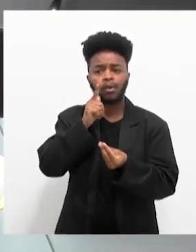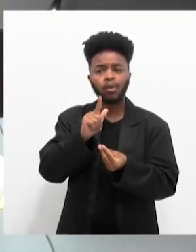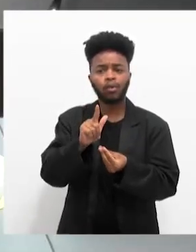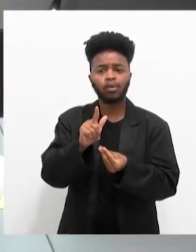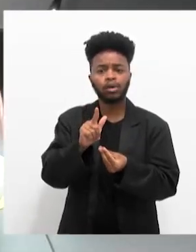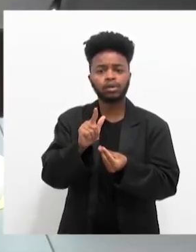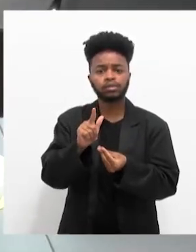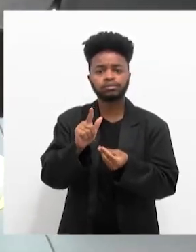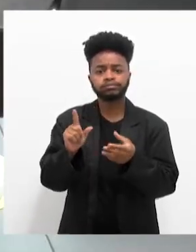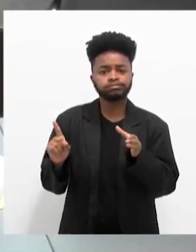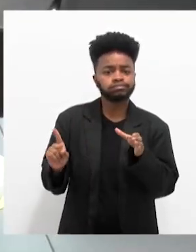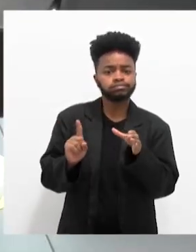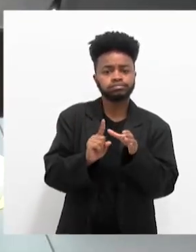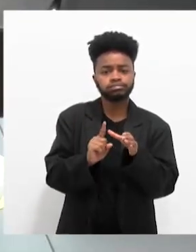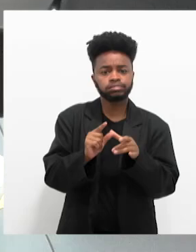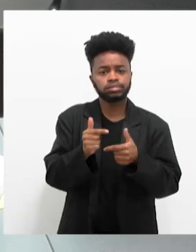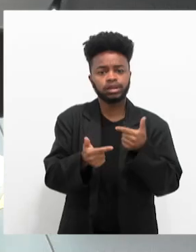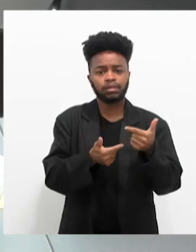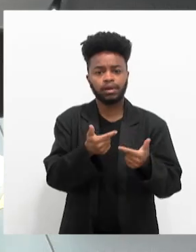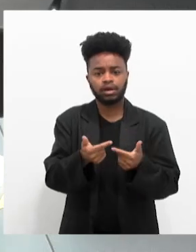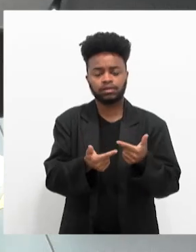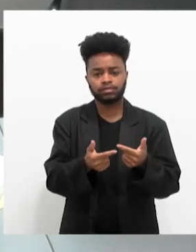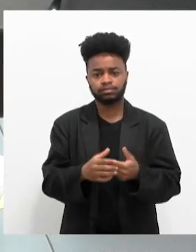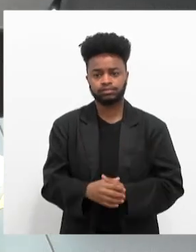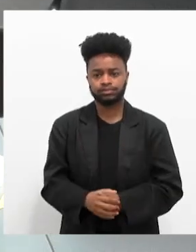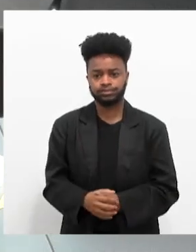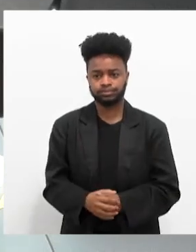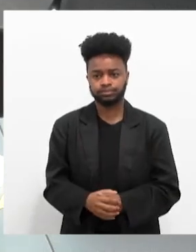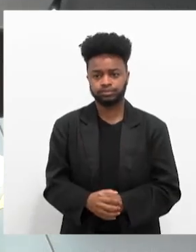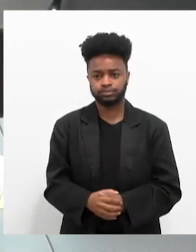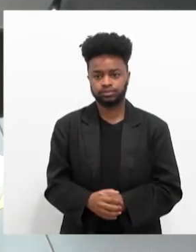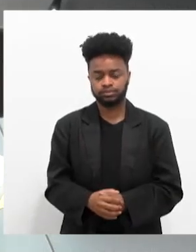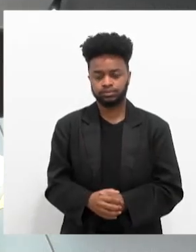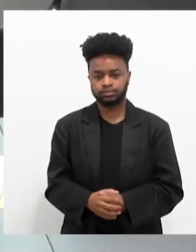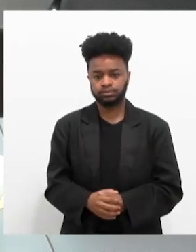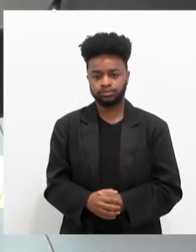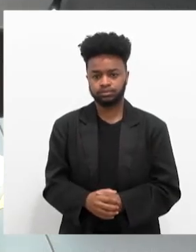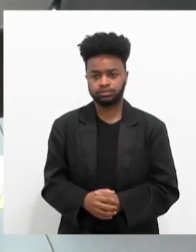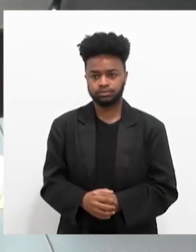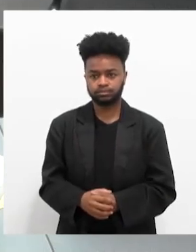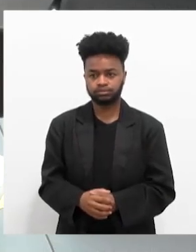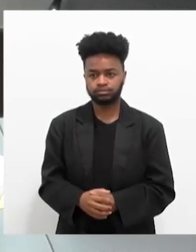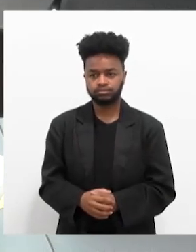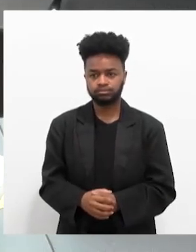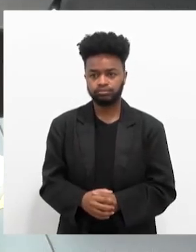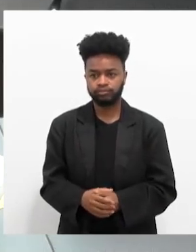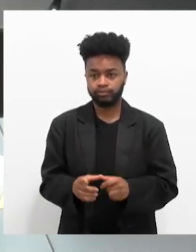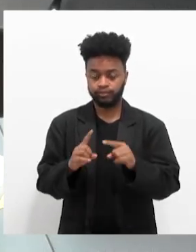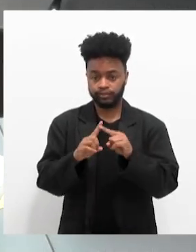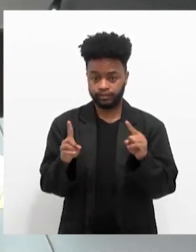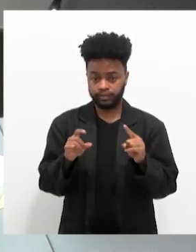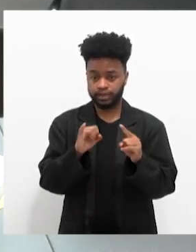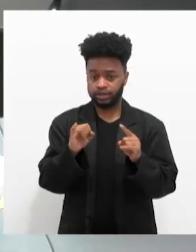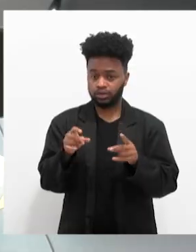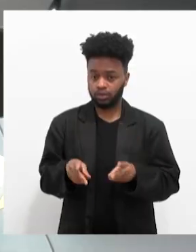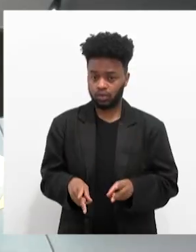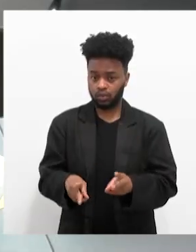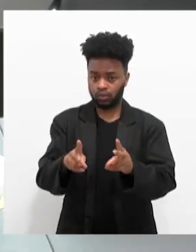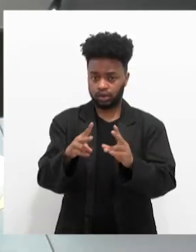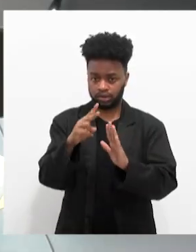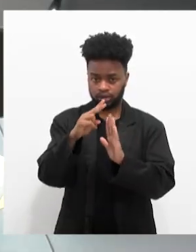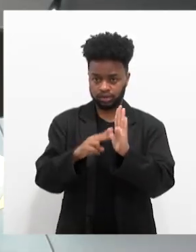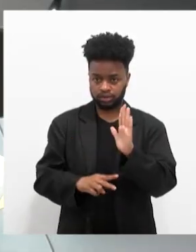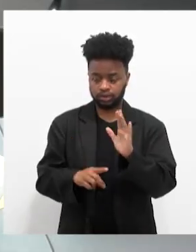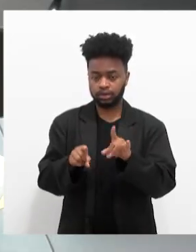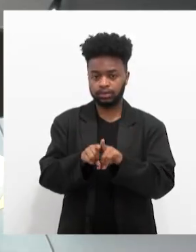ser inserida no mercado de trabalho. Mas quando você segue a leitura,